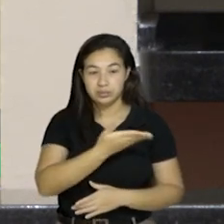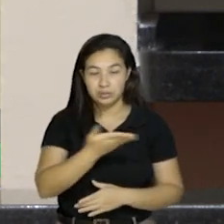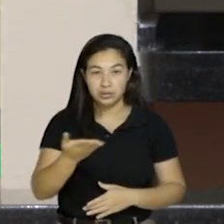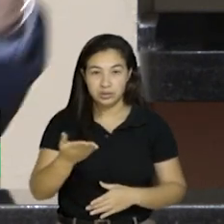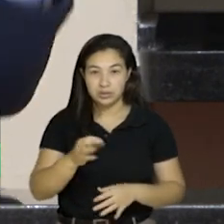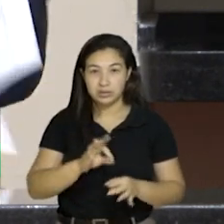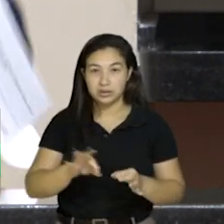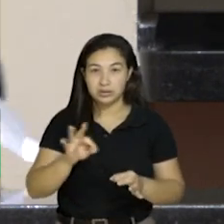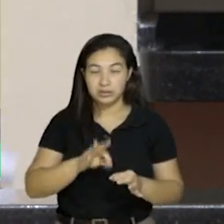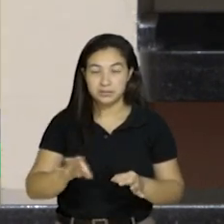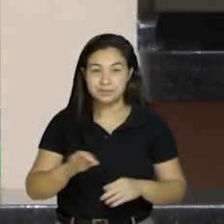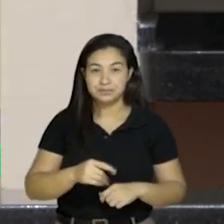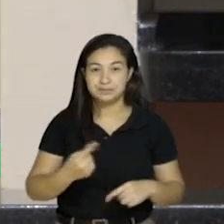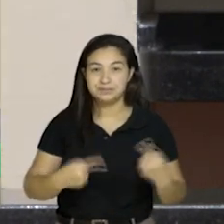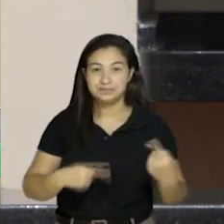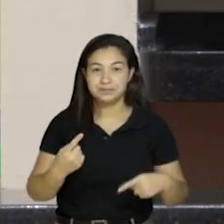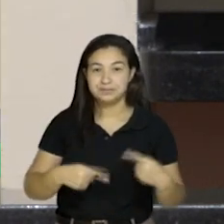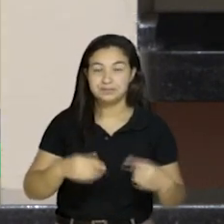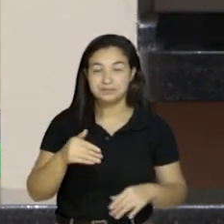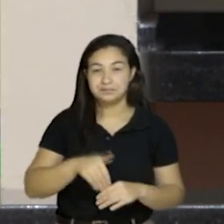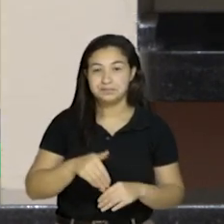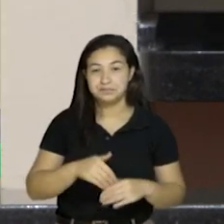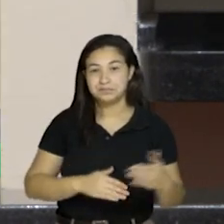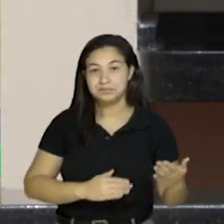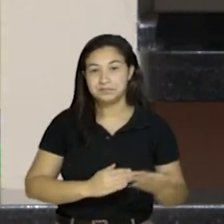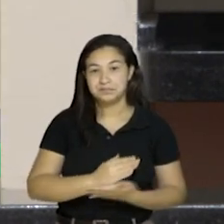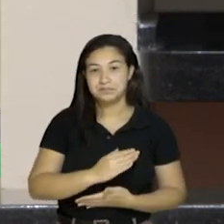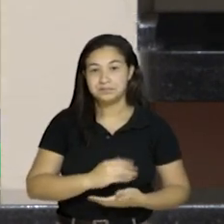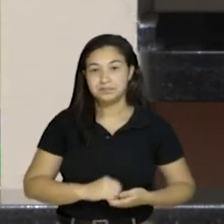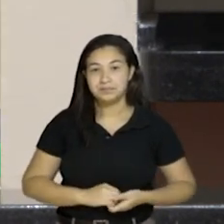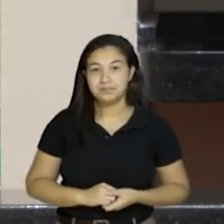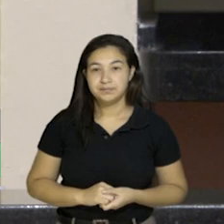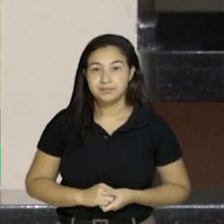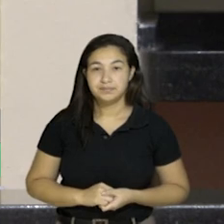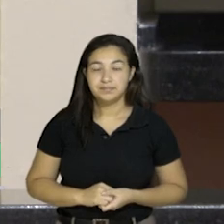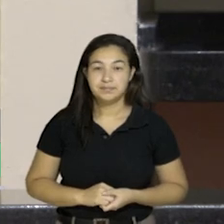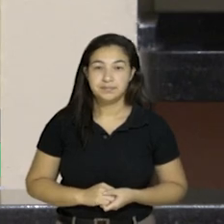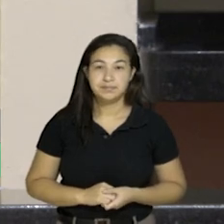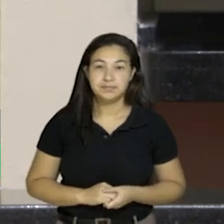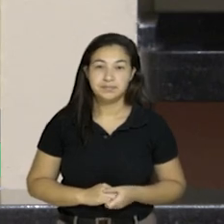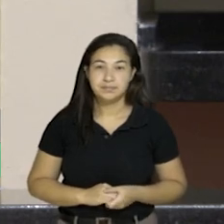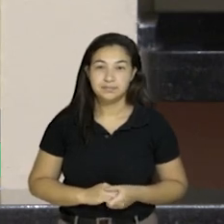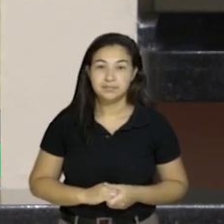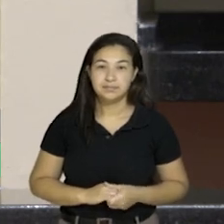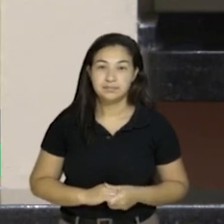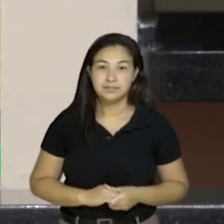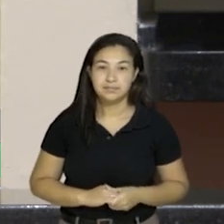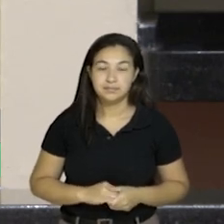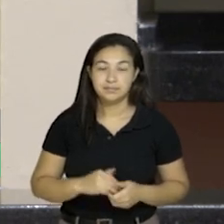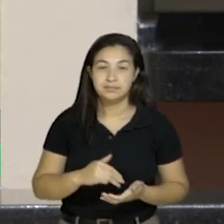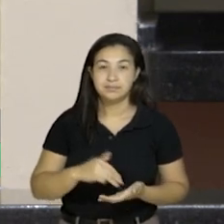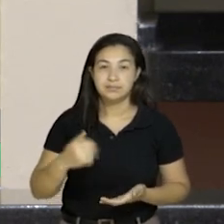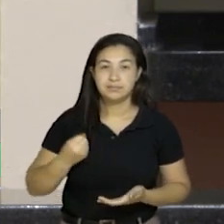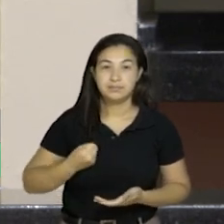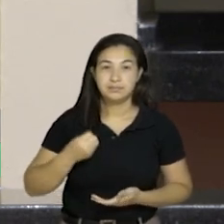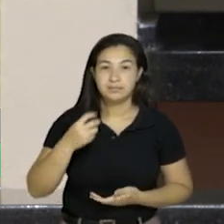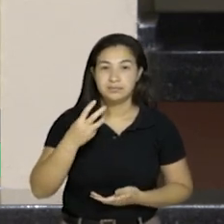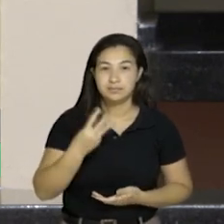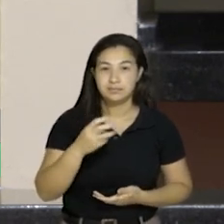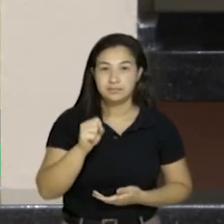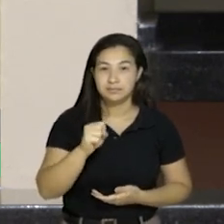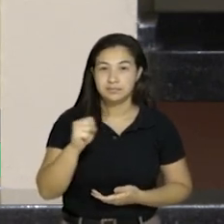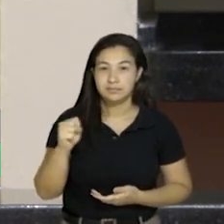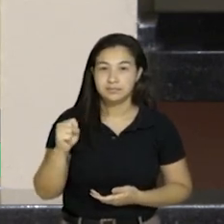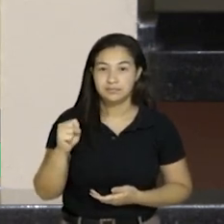em discussão em votação aprovado Moção 388